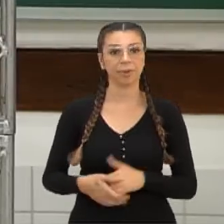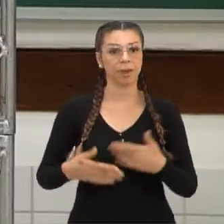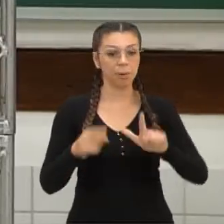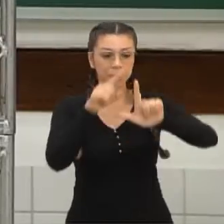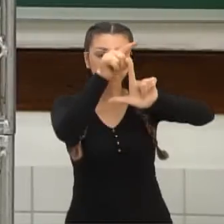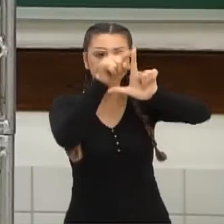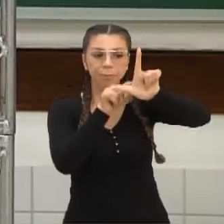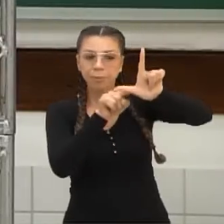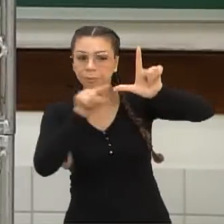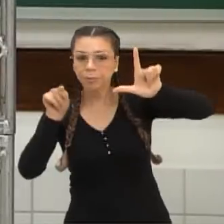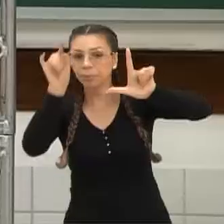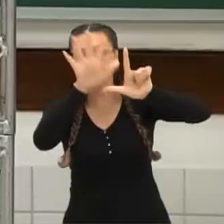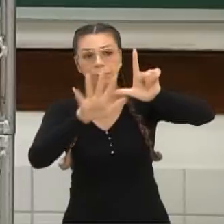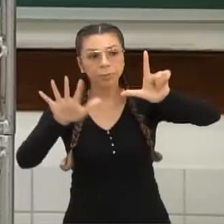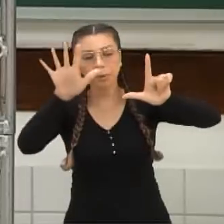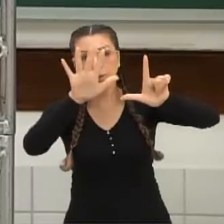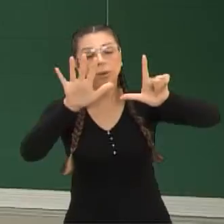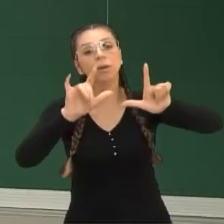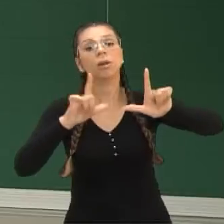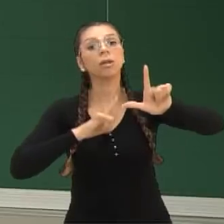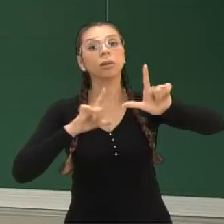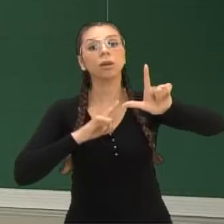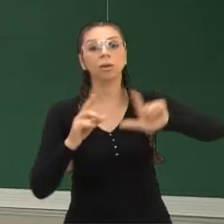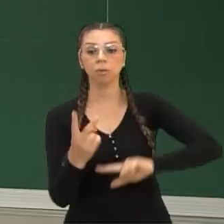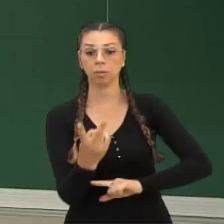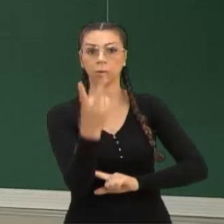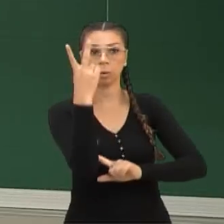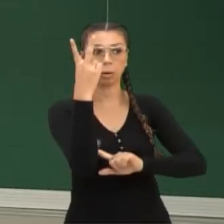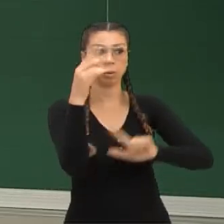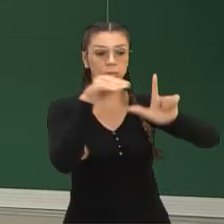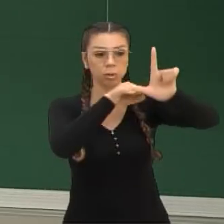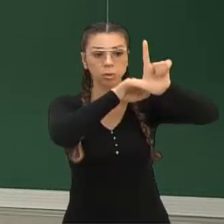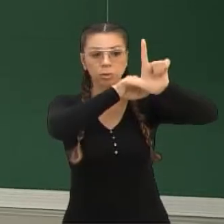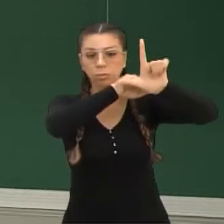eixos. Lembram? A gente tem um eixo